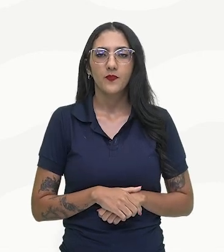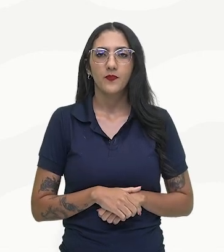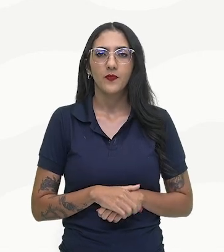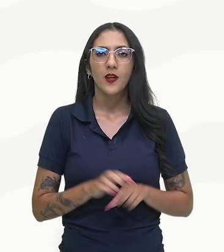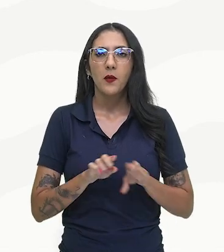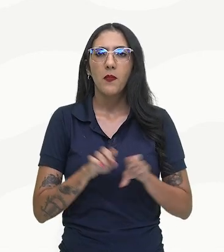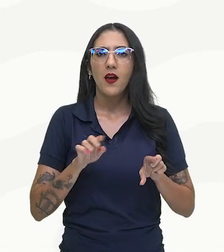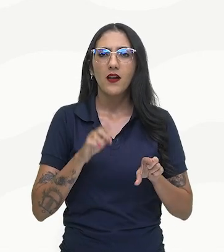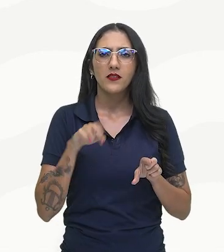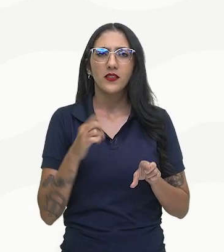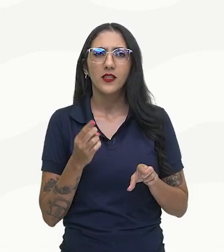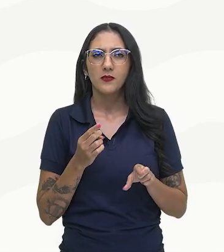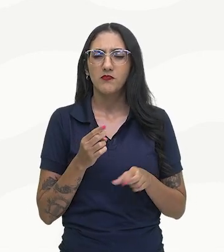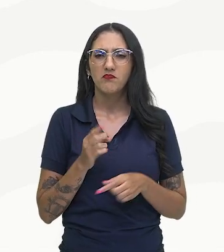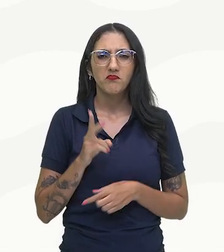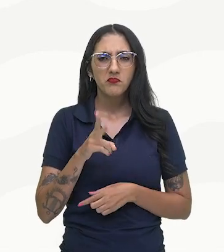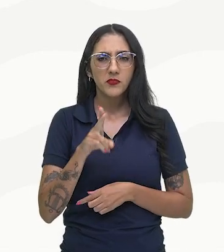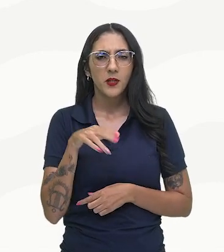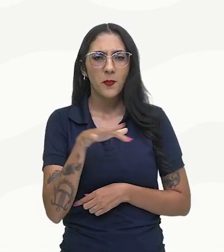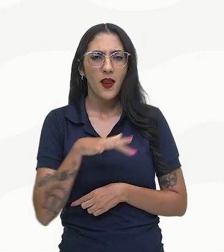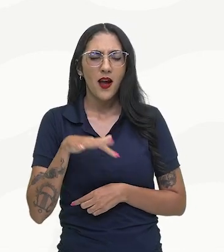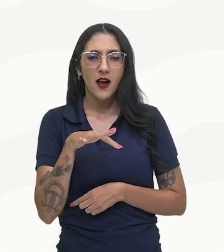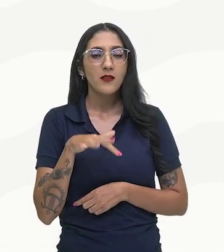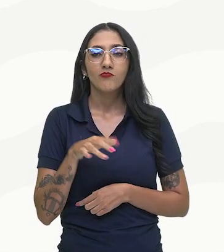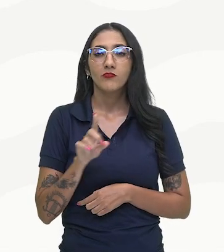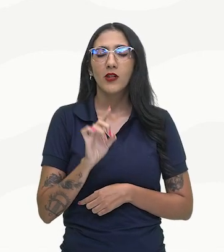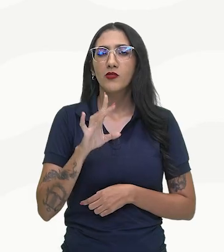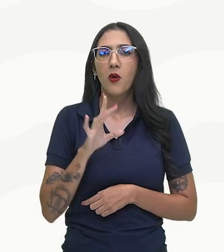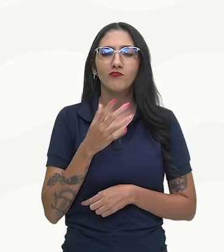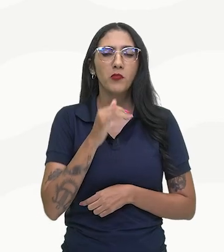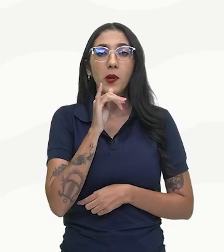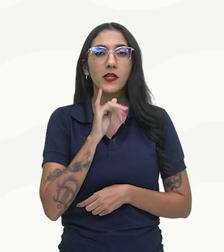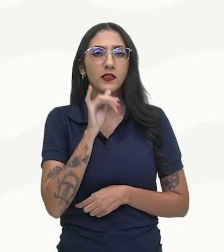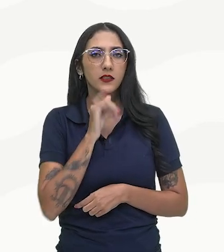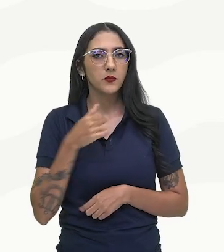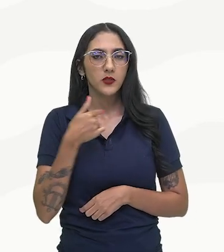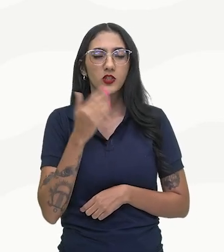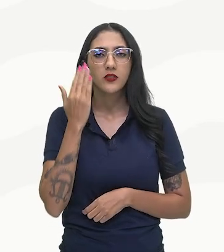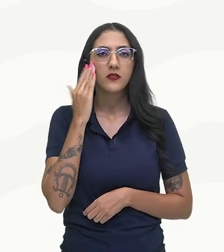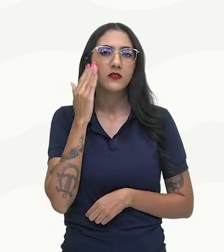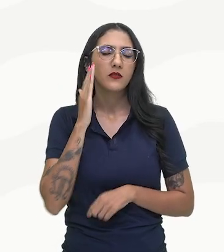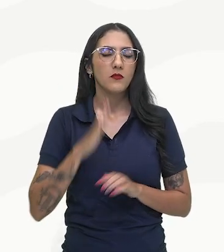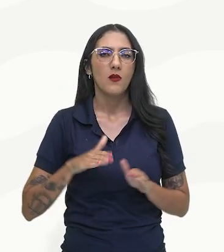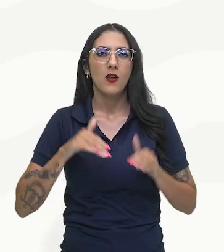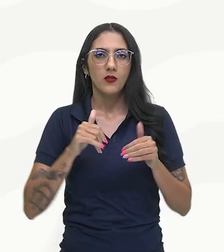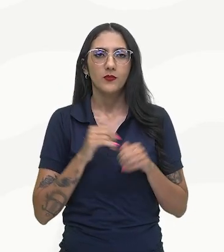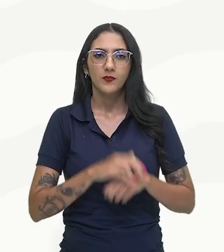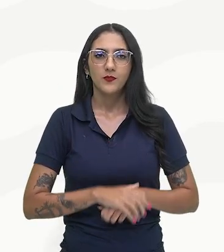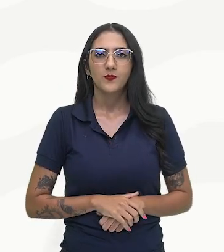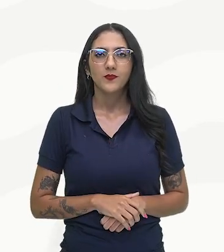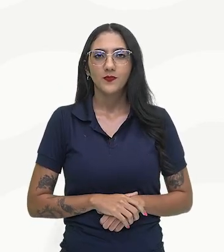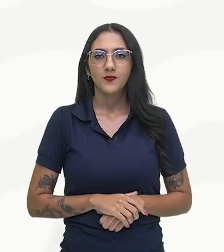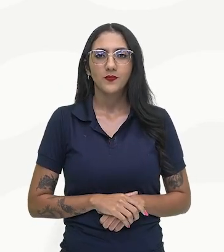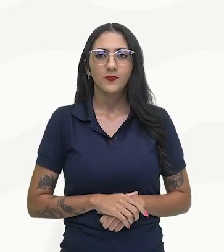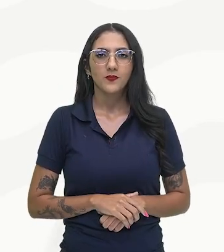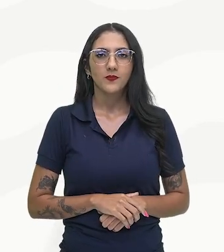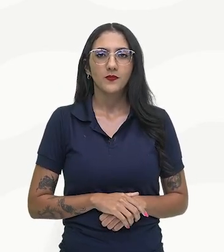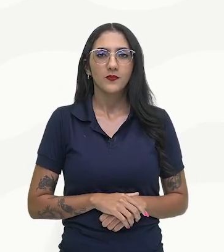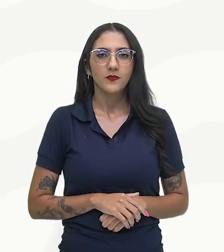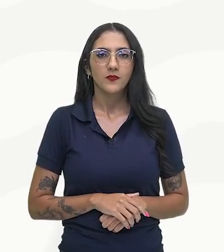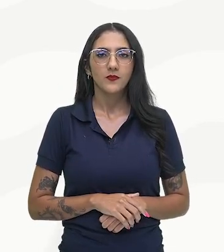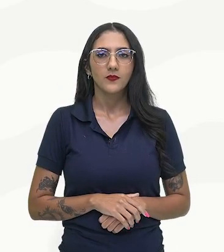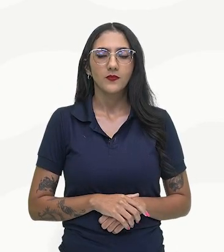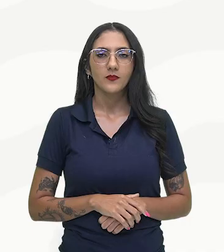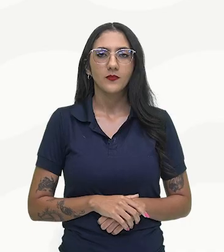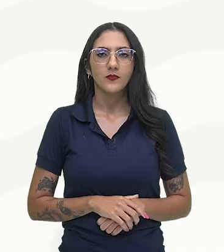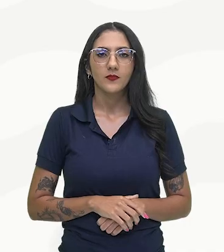ser um retângulo, mas isso aqui vai ajudar a gente a entender o aumento dessa área desmatada.